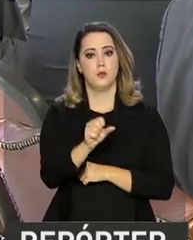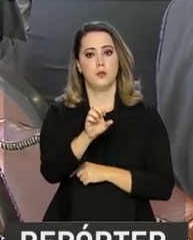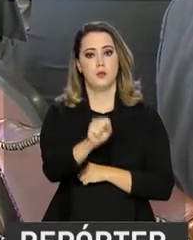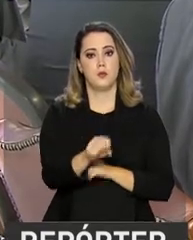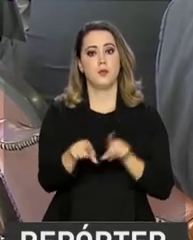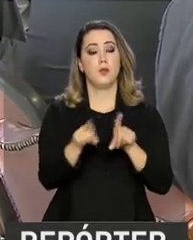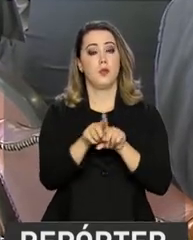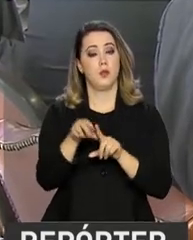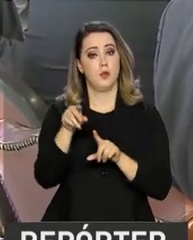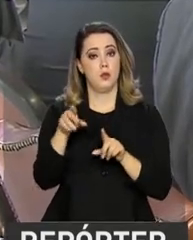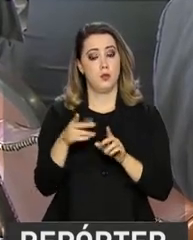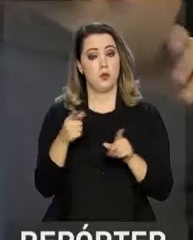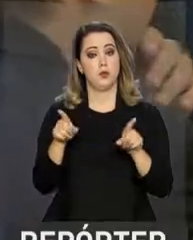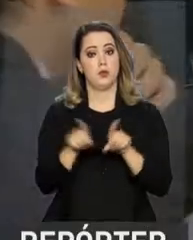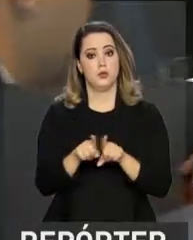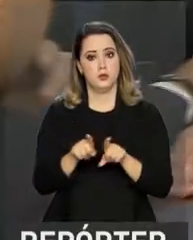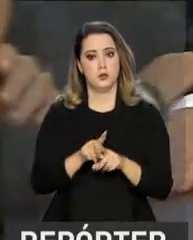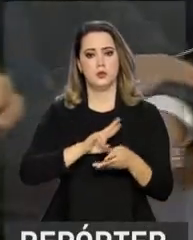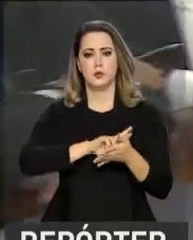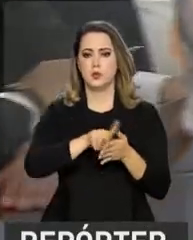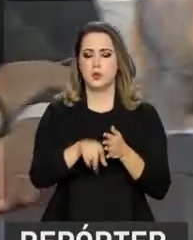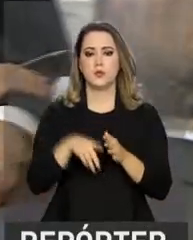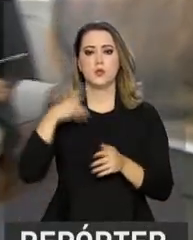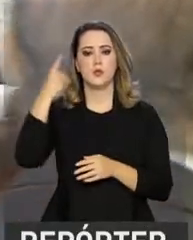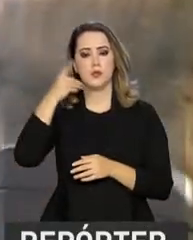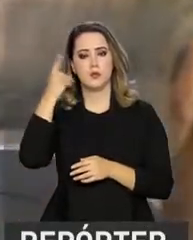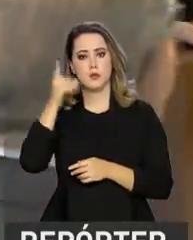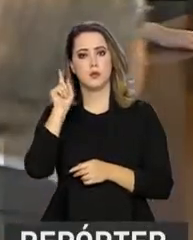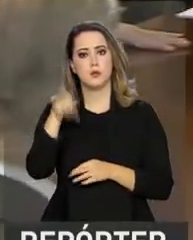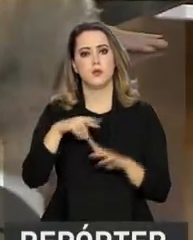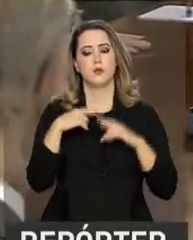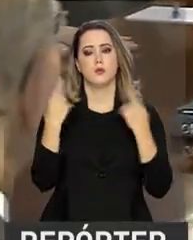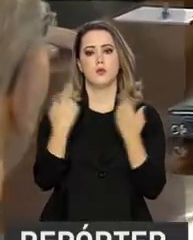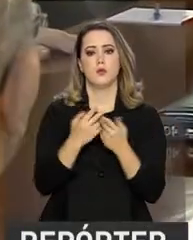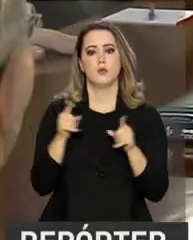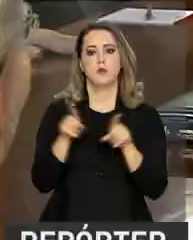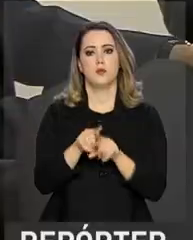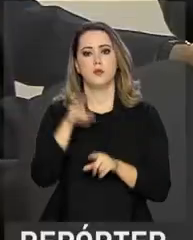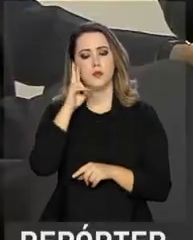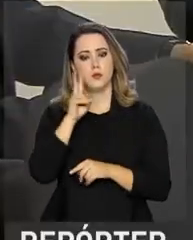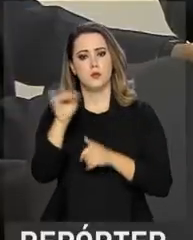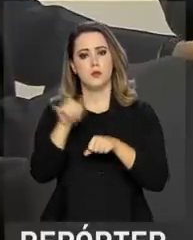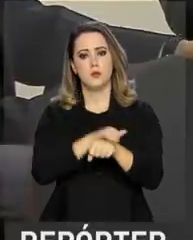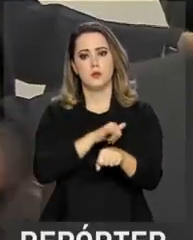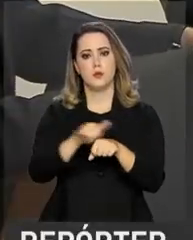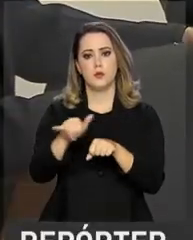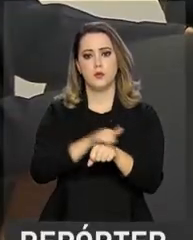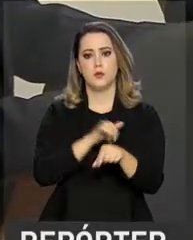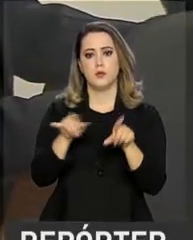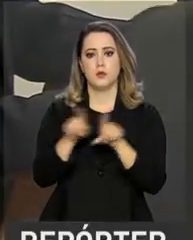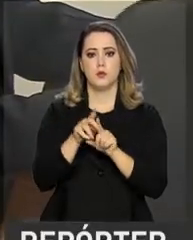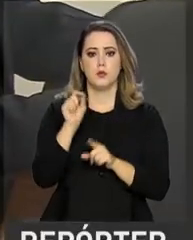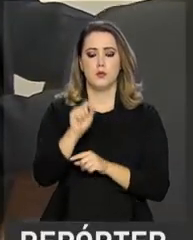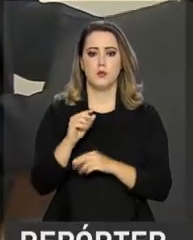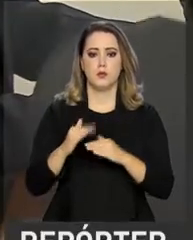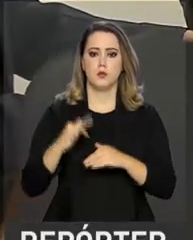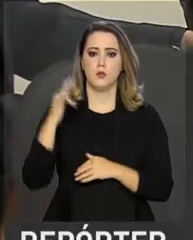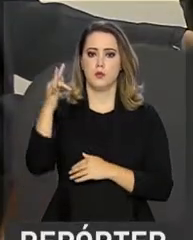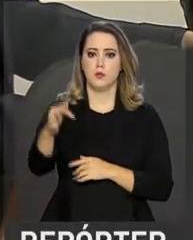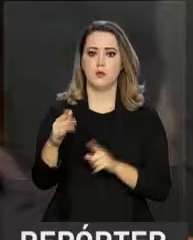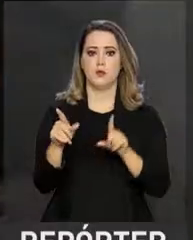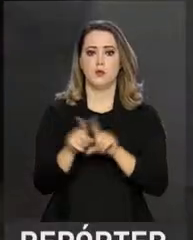marcelo caetano além de deputados foi uma reunião para avaliar as estratégias a ir para os próximos